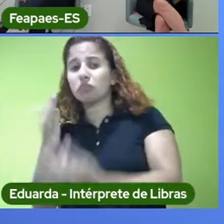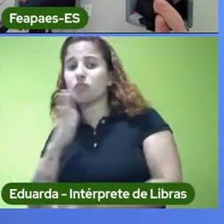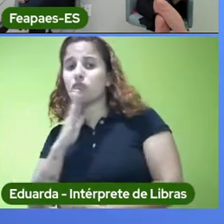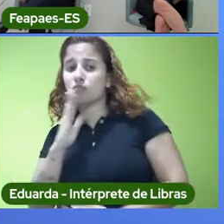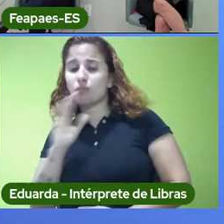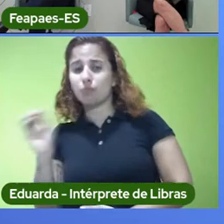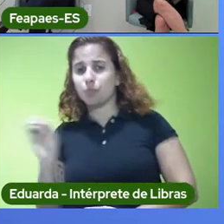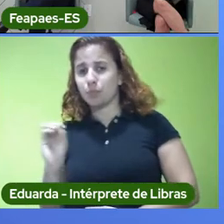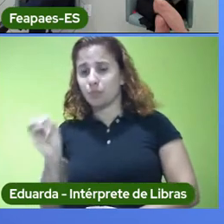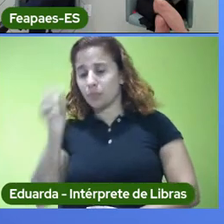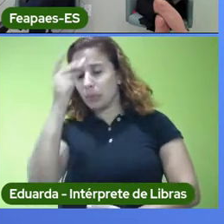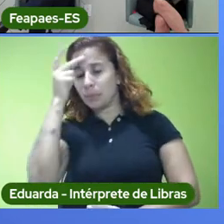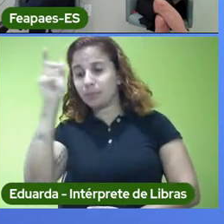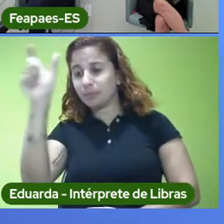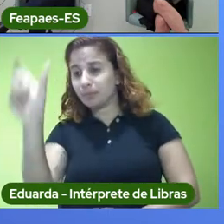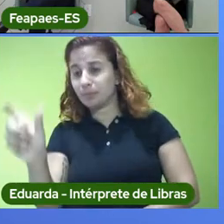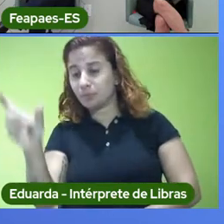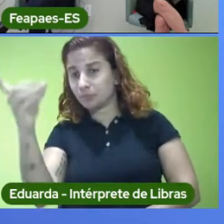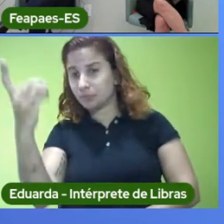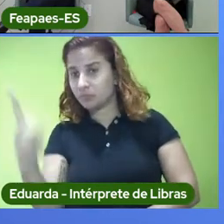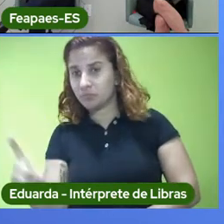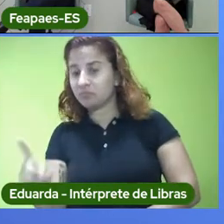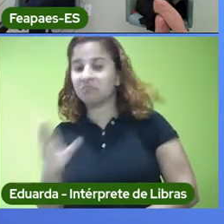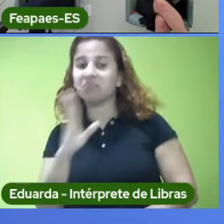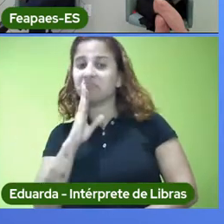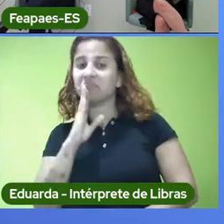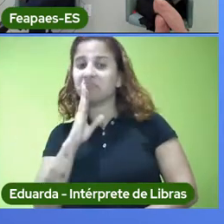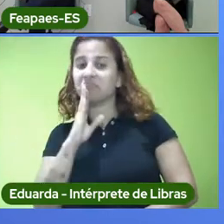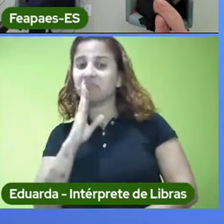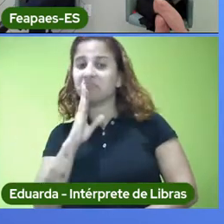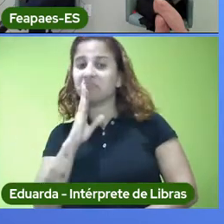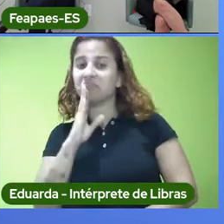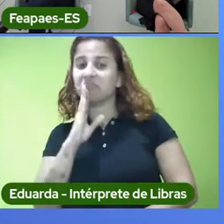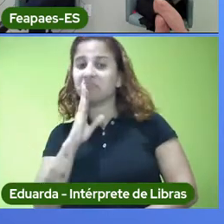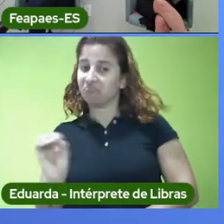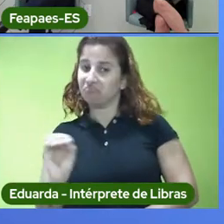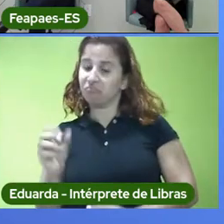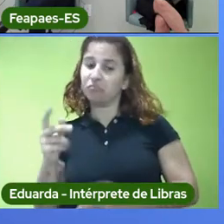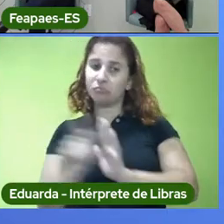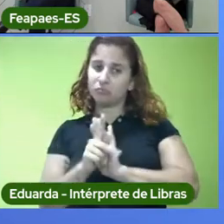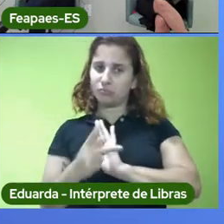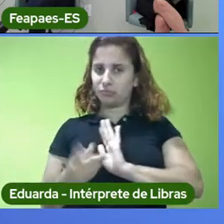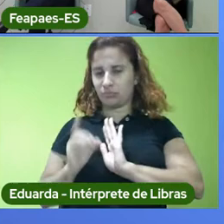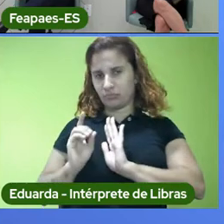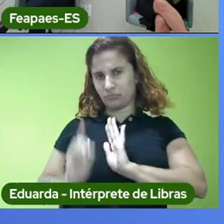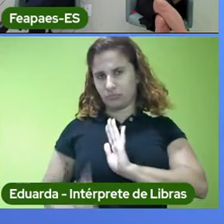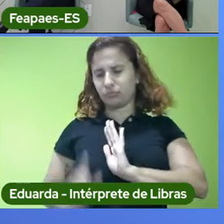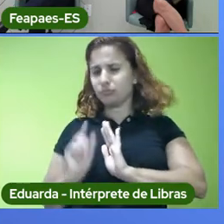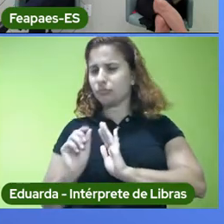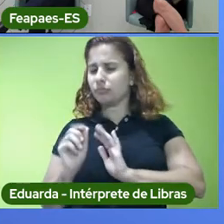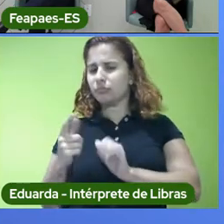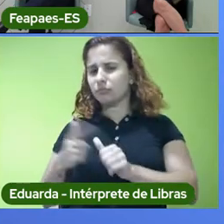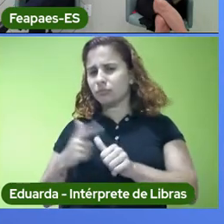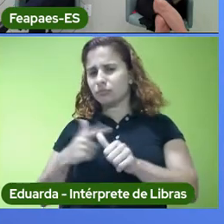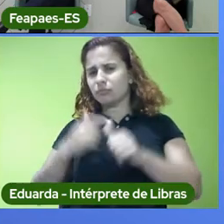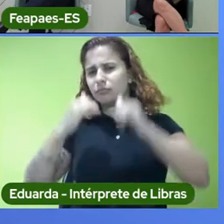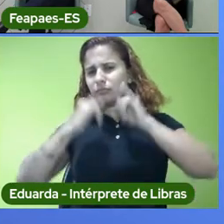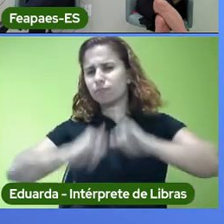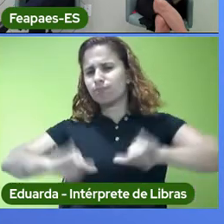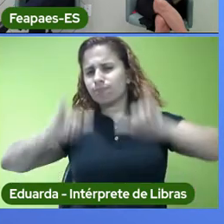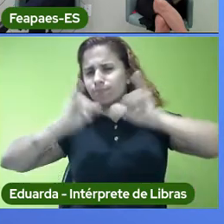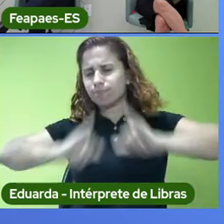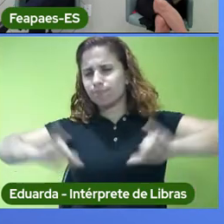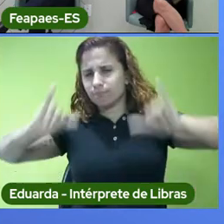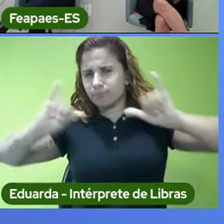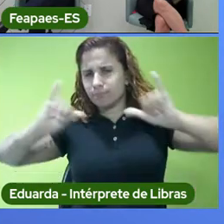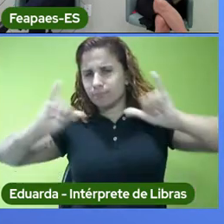conhecem esse seu direito. Então, um primeiro passo que eu acredito, Nara, é divulgação, né? Nós, assistentes sociais, temos